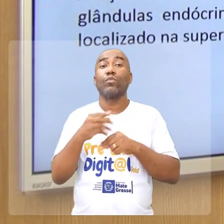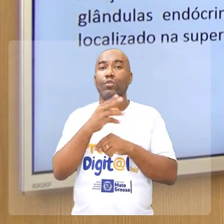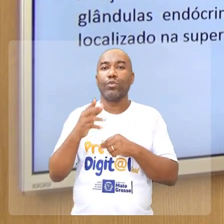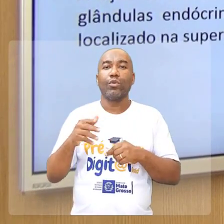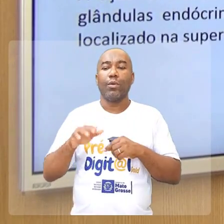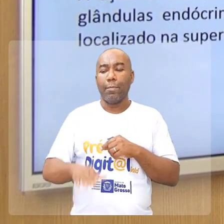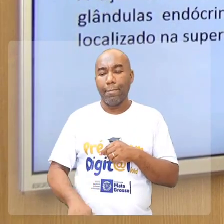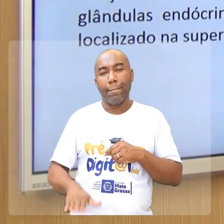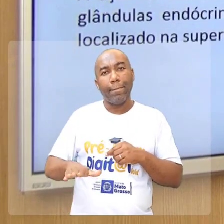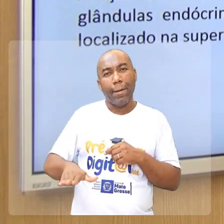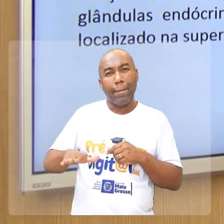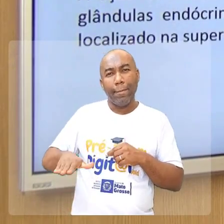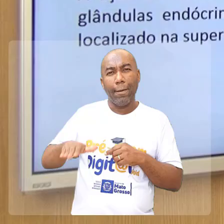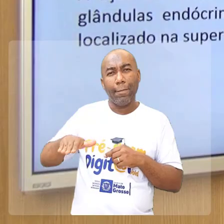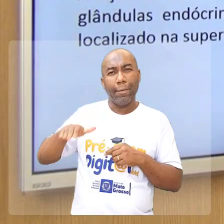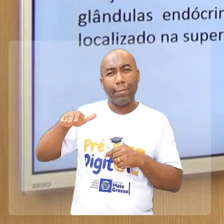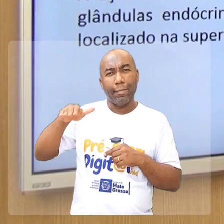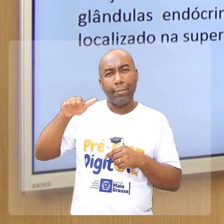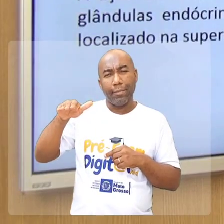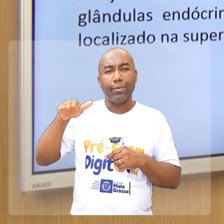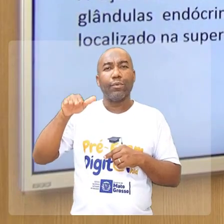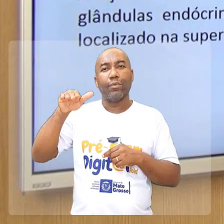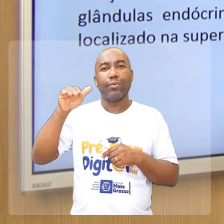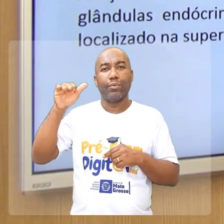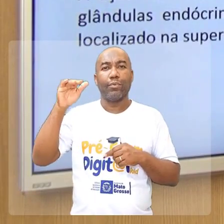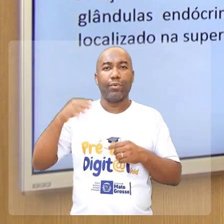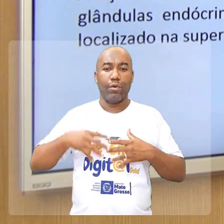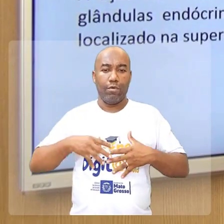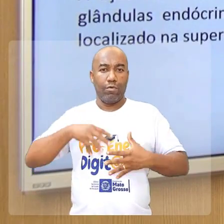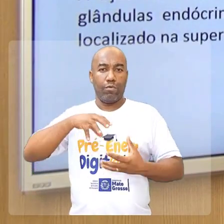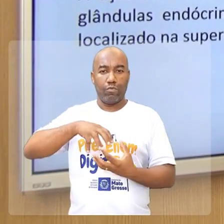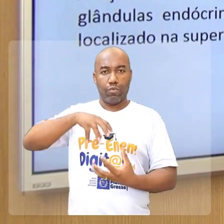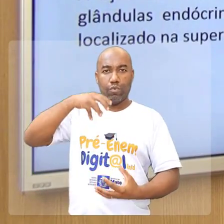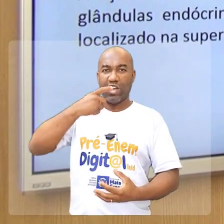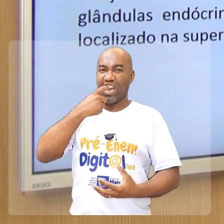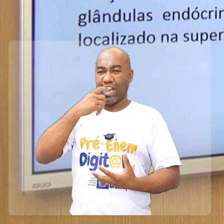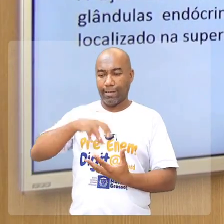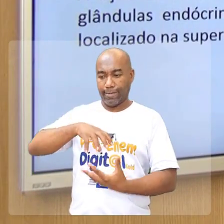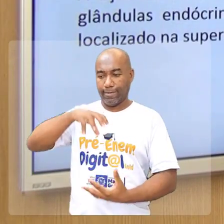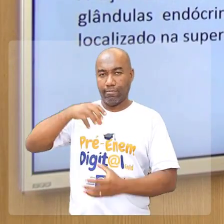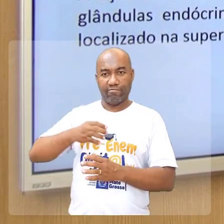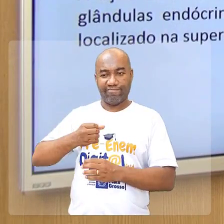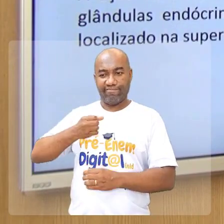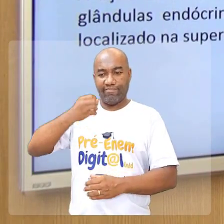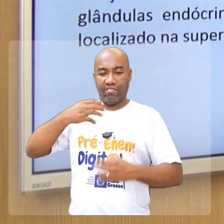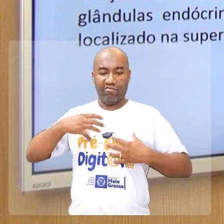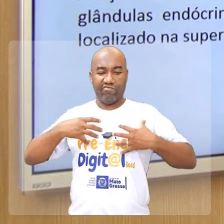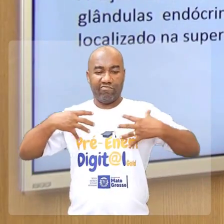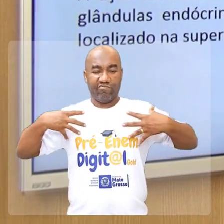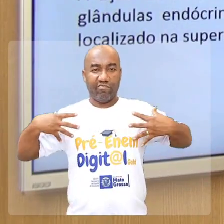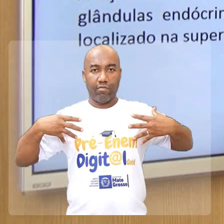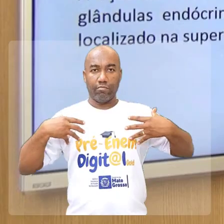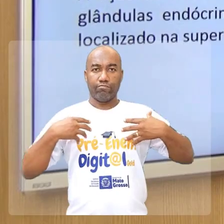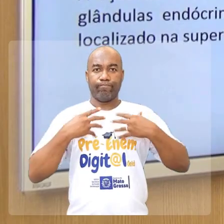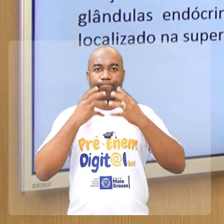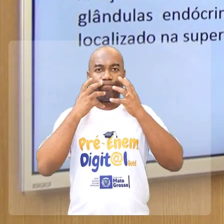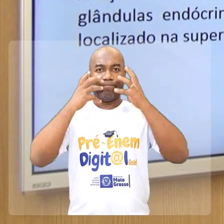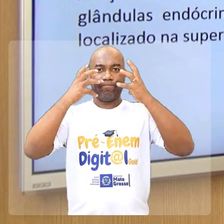crescer desde bebezinho e começar a crescer a sua estrutura corporal até atingir o seu máximo de